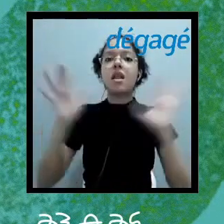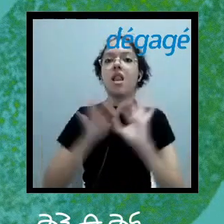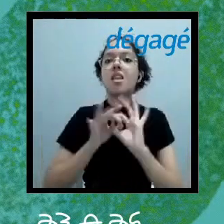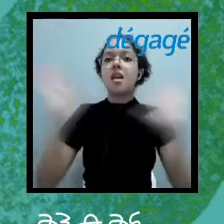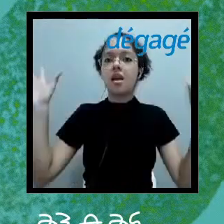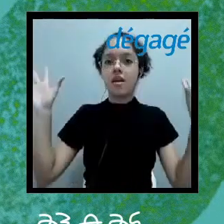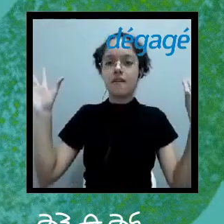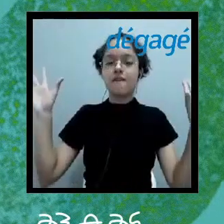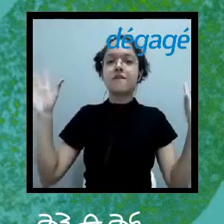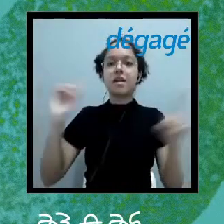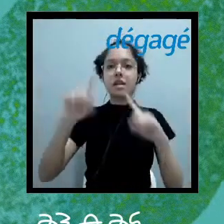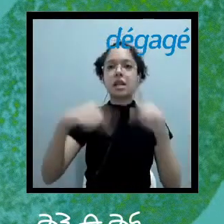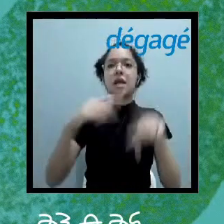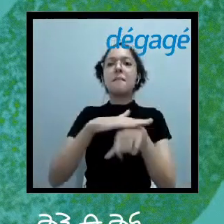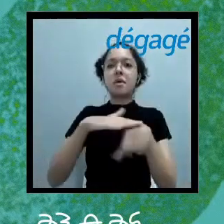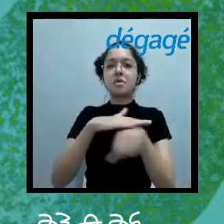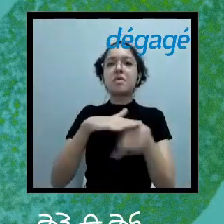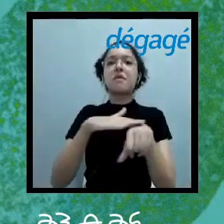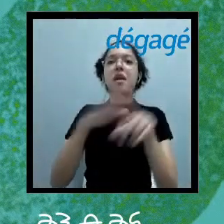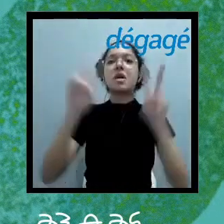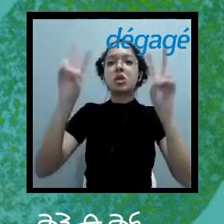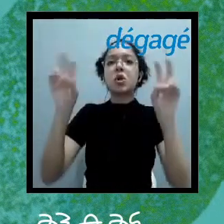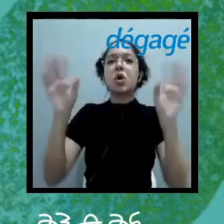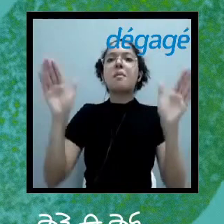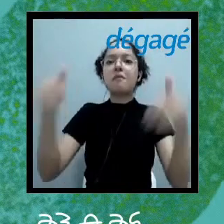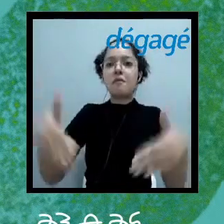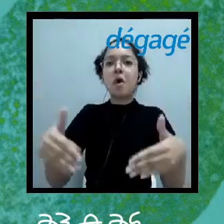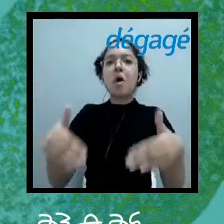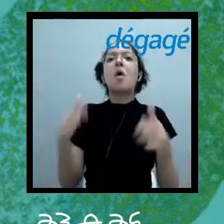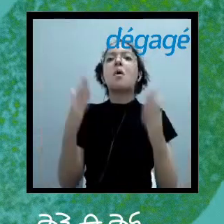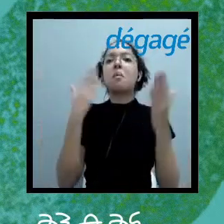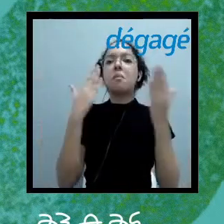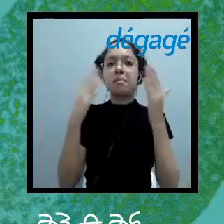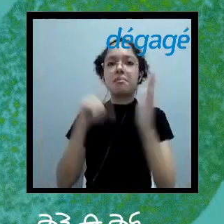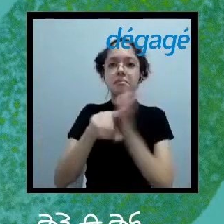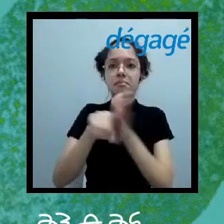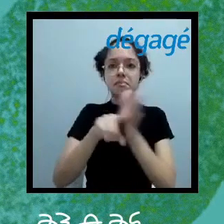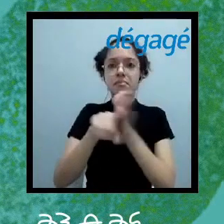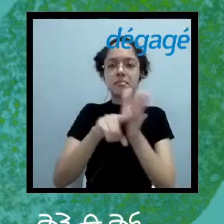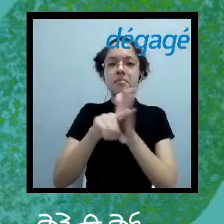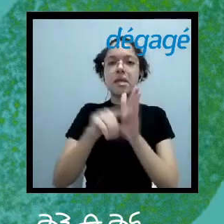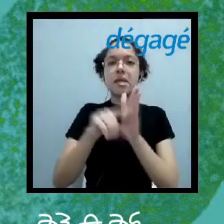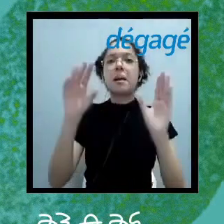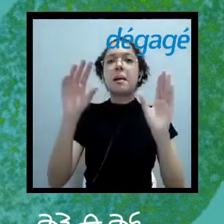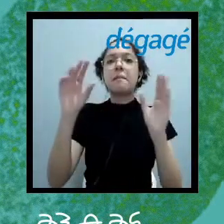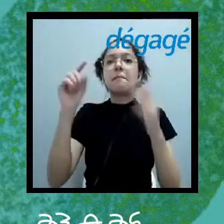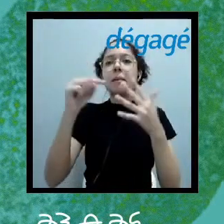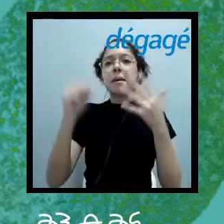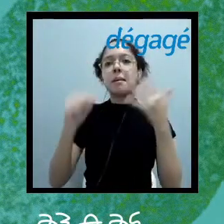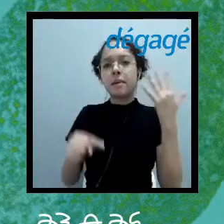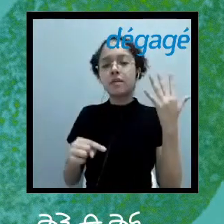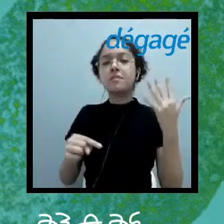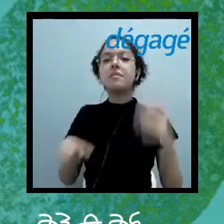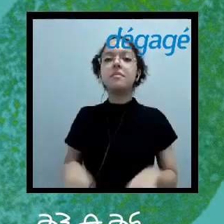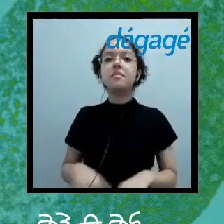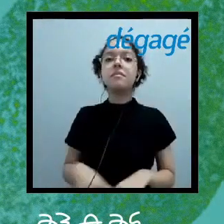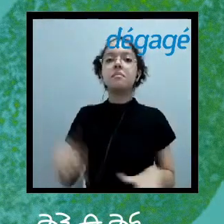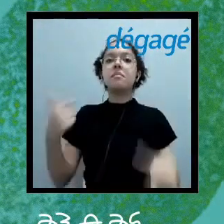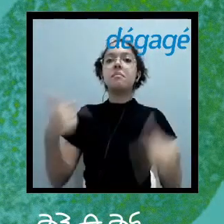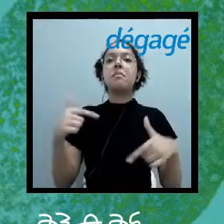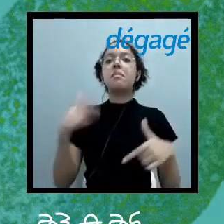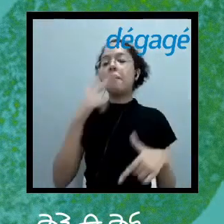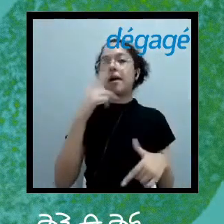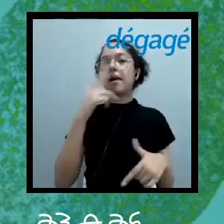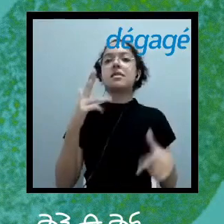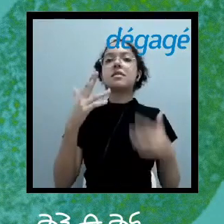conversa sobre psicanálise, sobre o que, que é, o que, que não é, o que estão falando. E aí o trabalho fica muito mais potente.